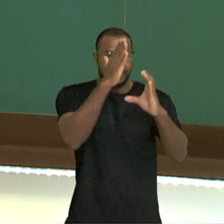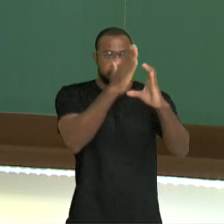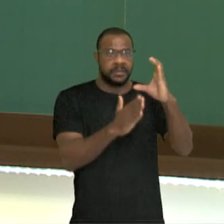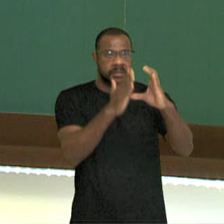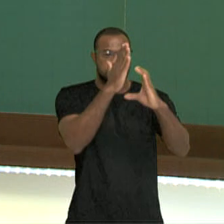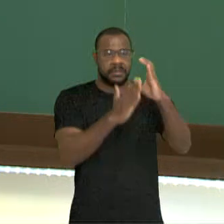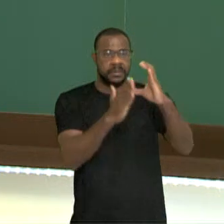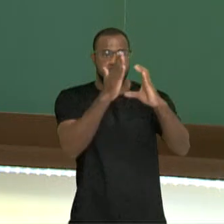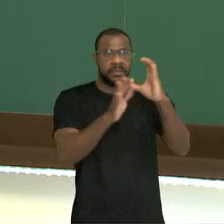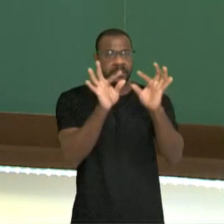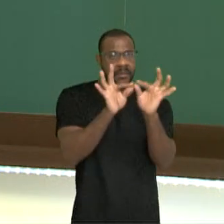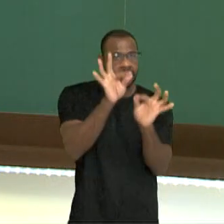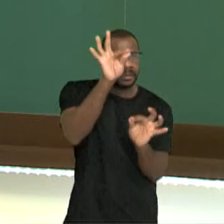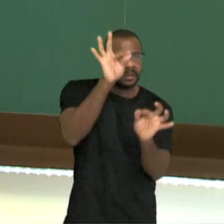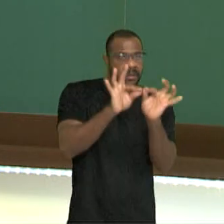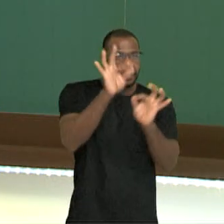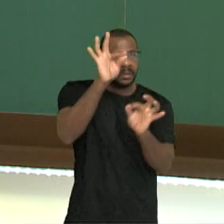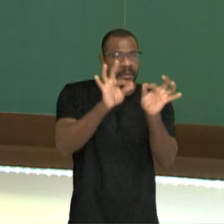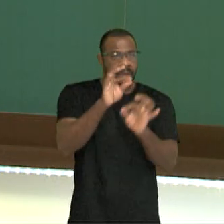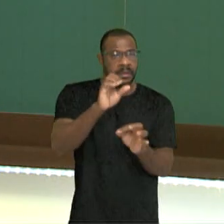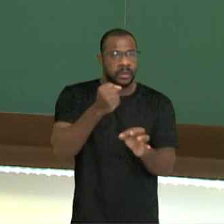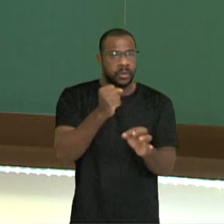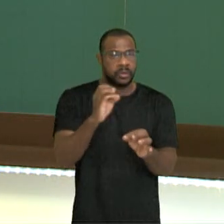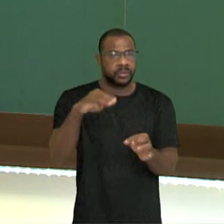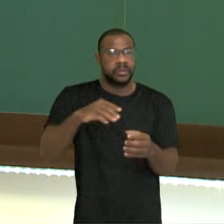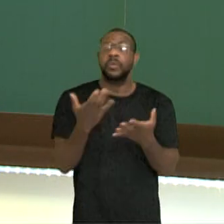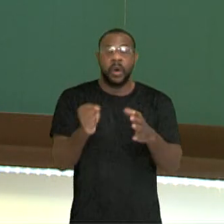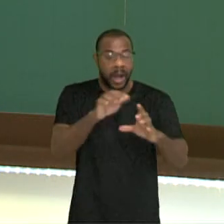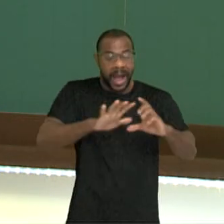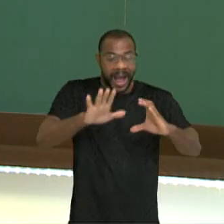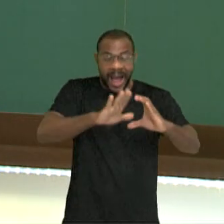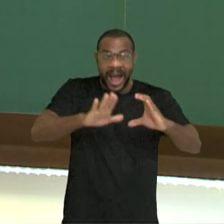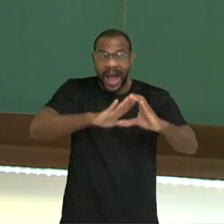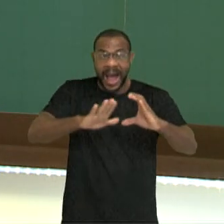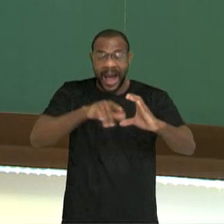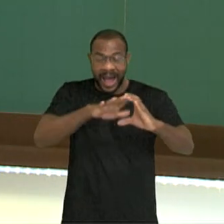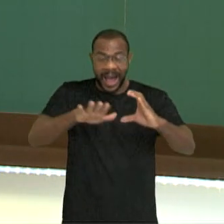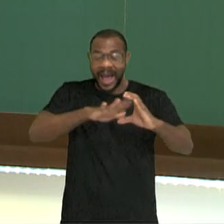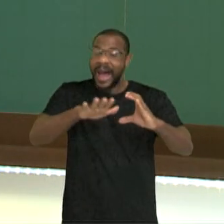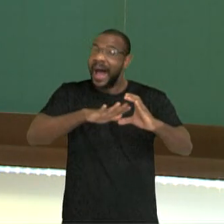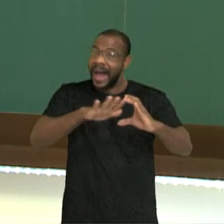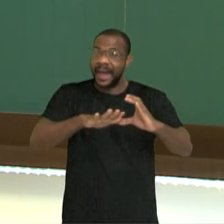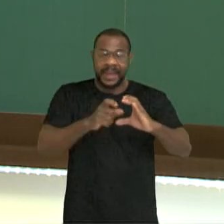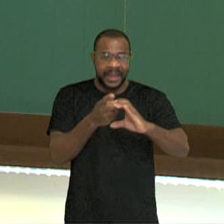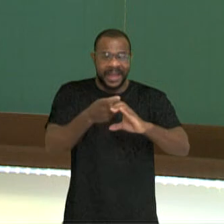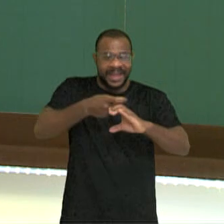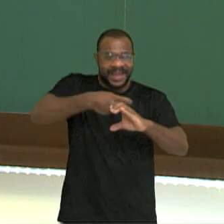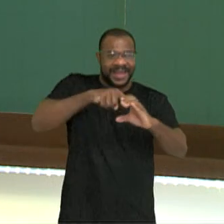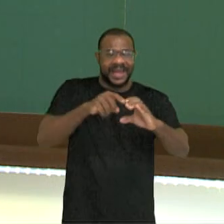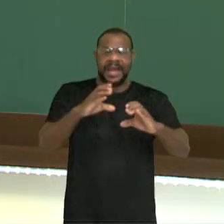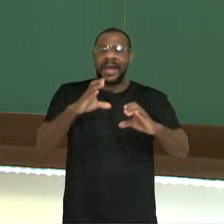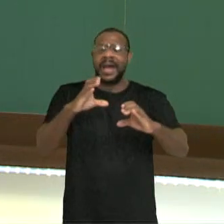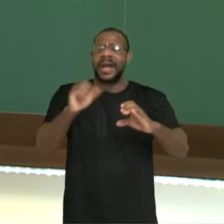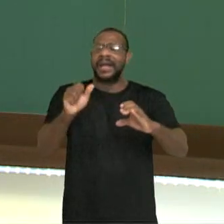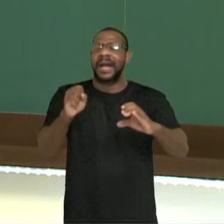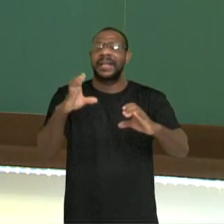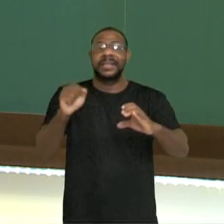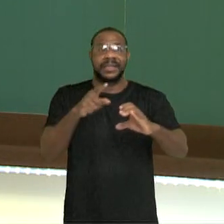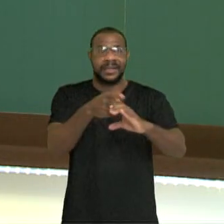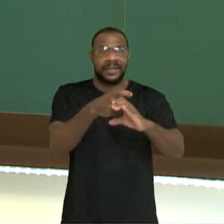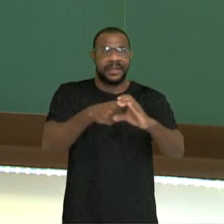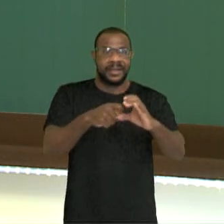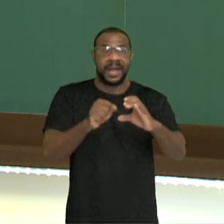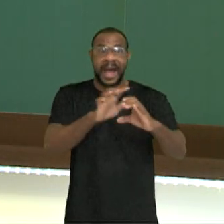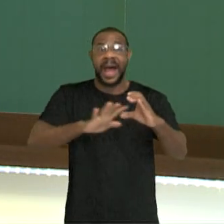na figura abaixo, né? Qual é a área aproximada da casca da laranja? Então aqui eu tenho a laranja e aqui eu tenho